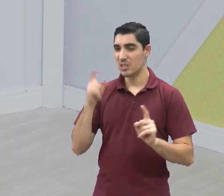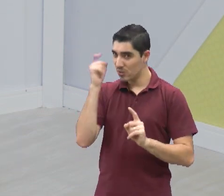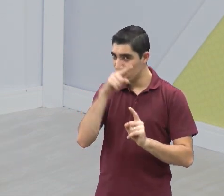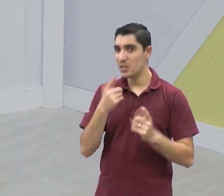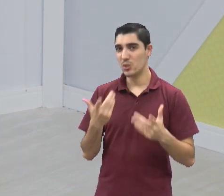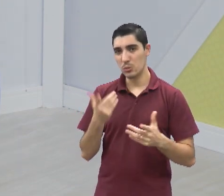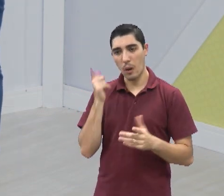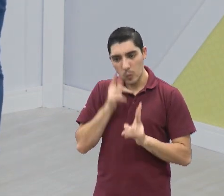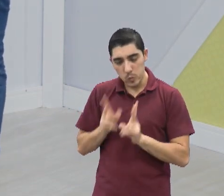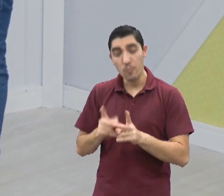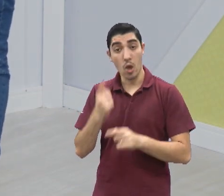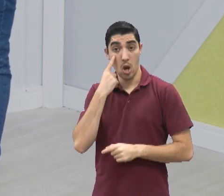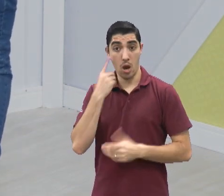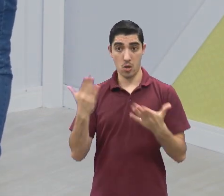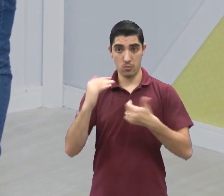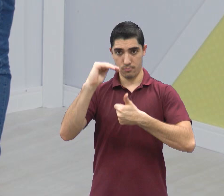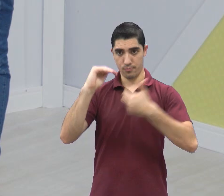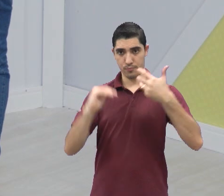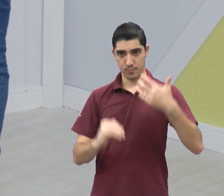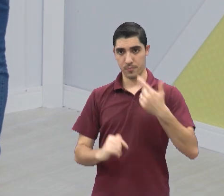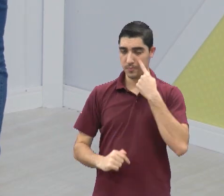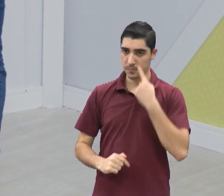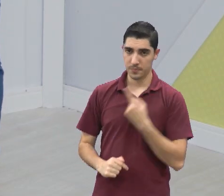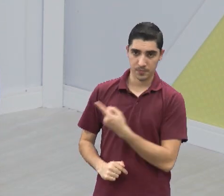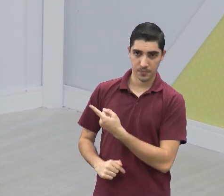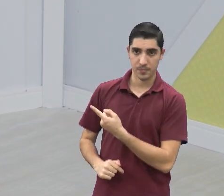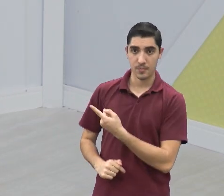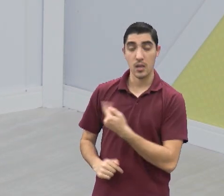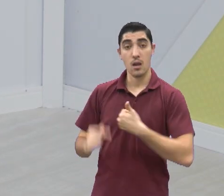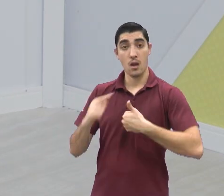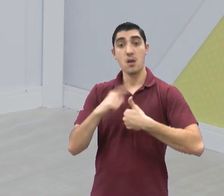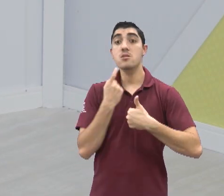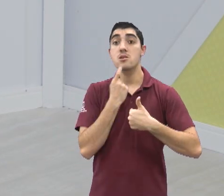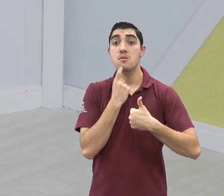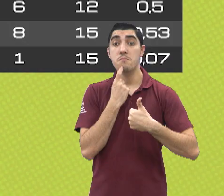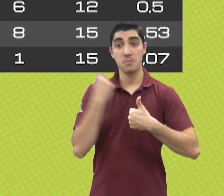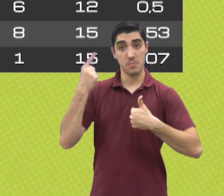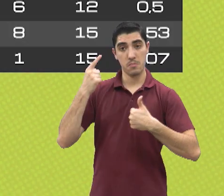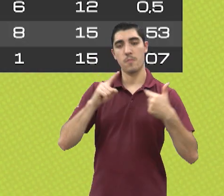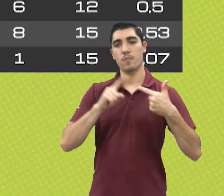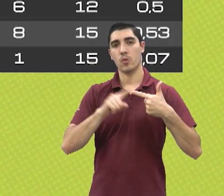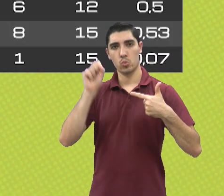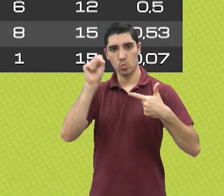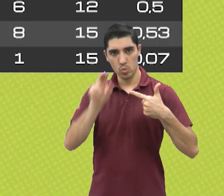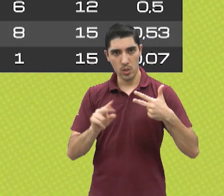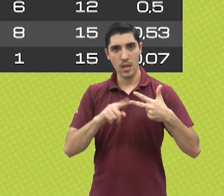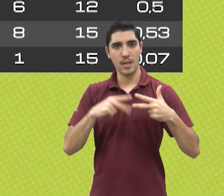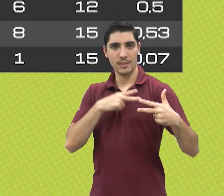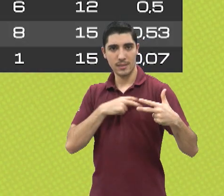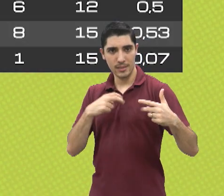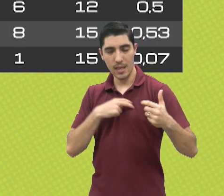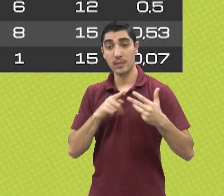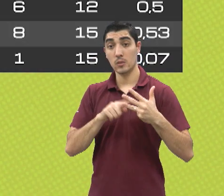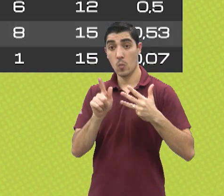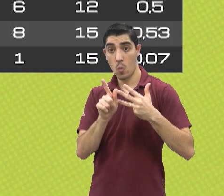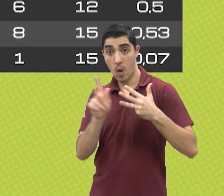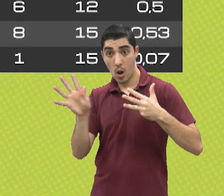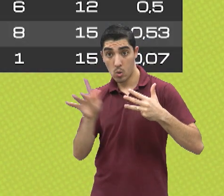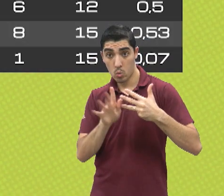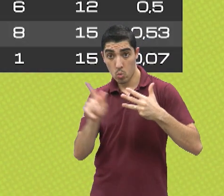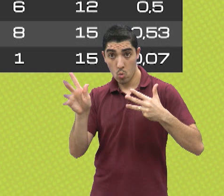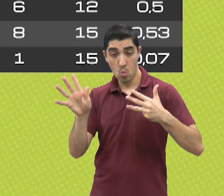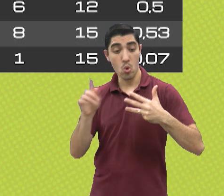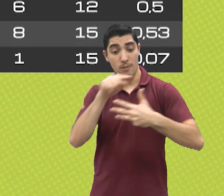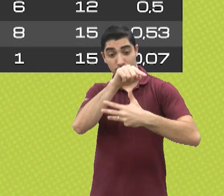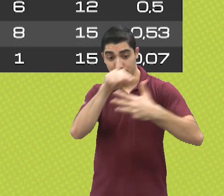do Campeonato Paulista pra gente ver como é que tá. O Campinas é o líder do campeonato, né? Seguido pelo Suzano, SESI e Guarulhos. Se terminasse hoje, os 4 estariam